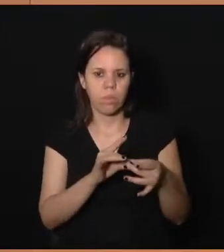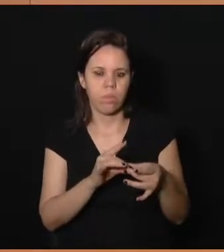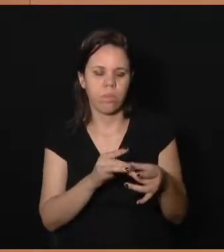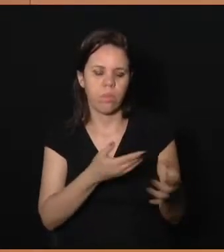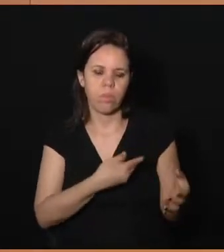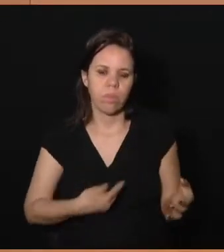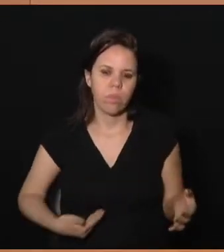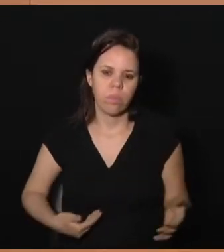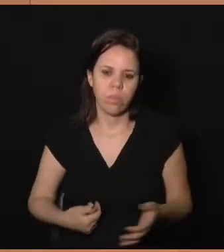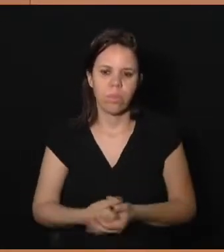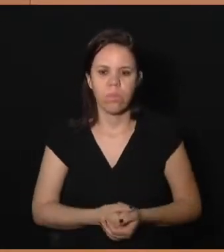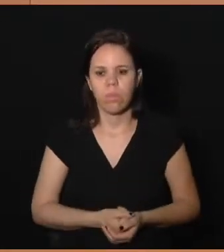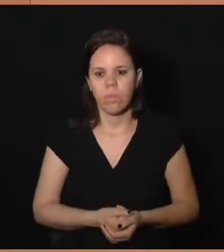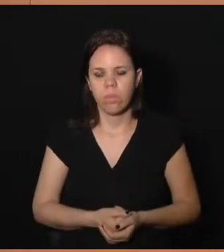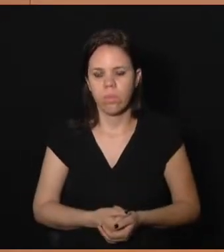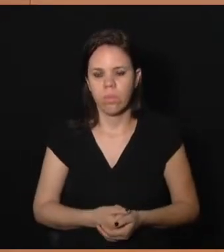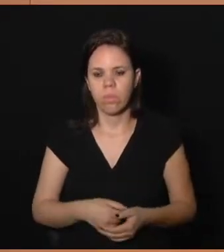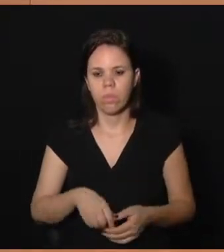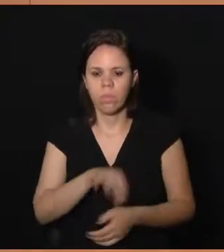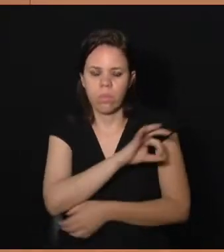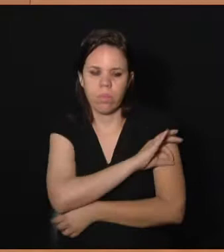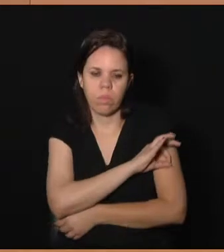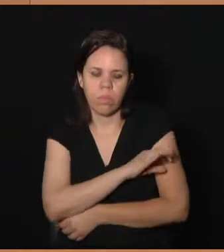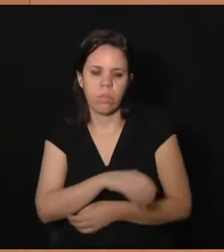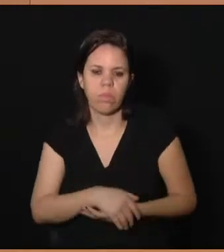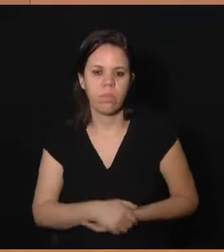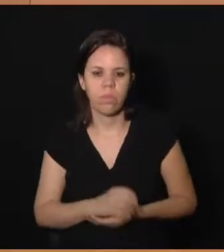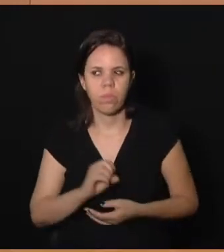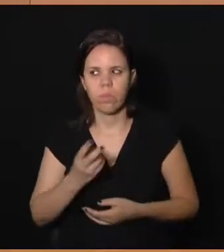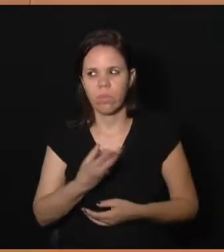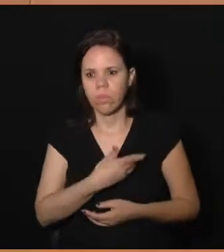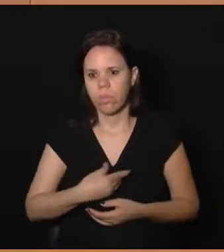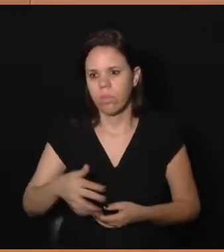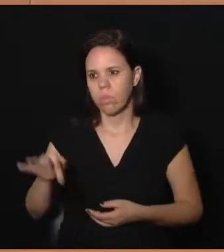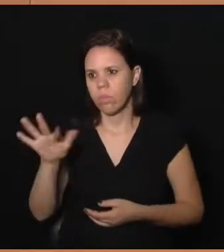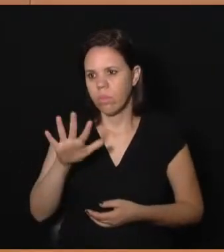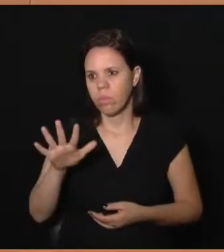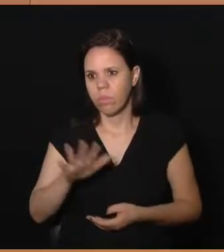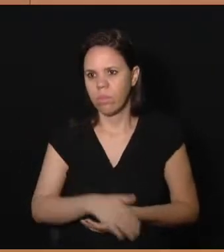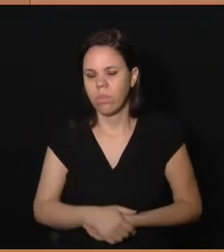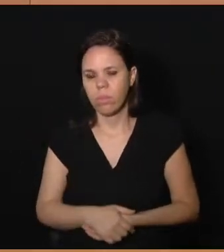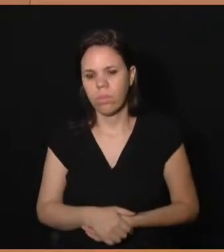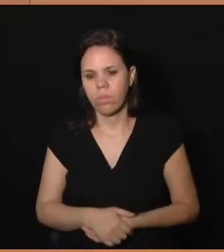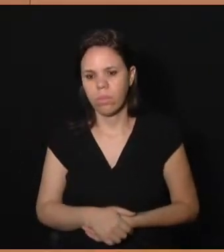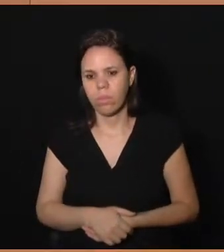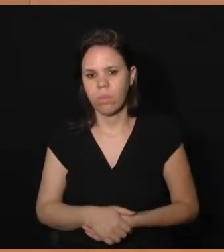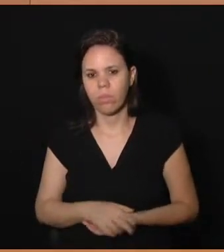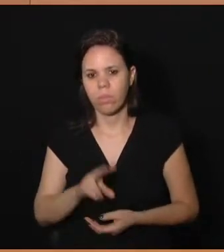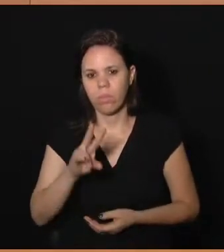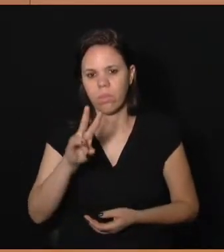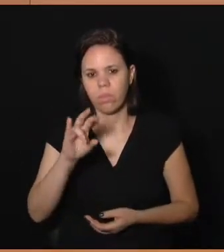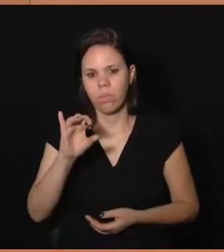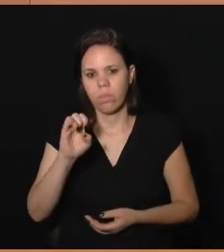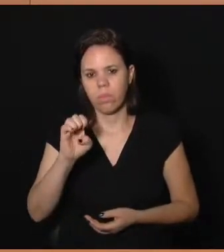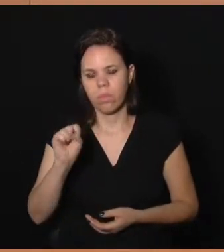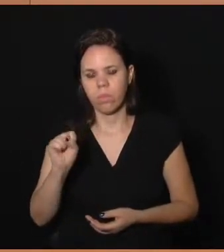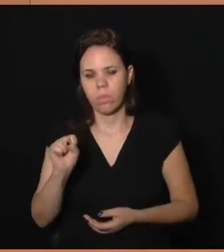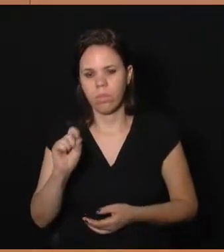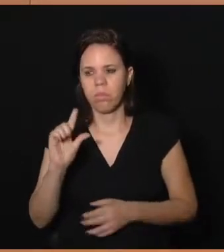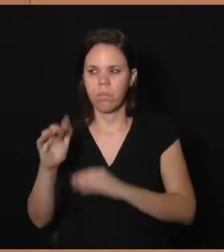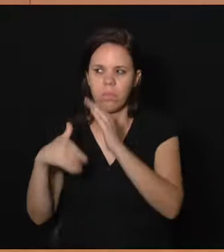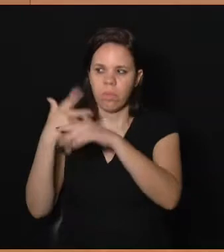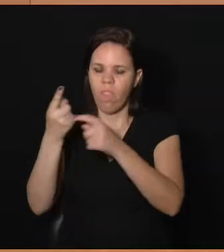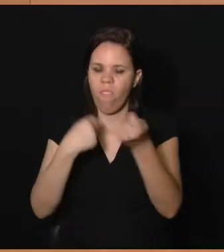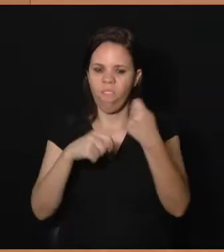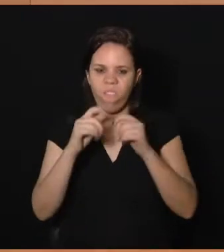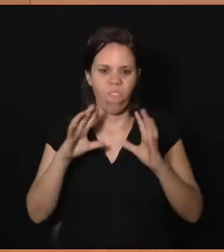governo, né, seja ele municipal, seja ele estadual e federal, com esse viés. O desenvolvimento econômico é bom para